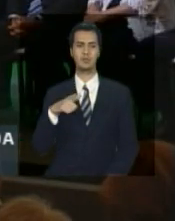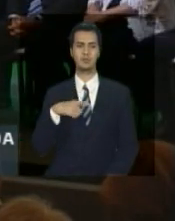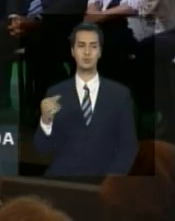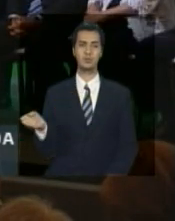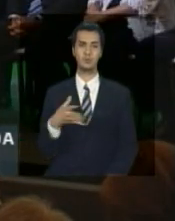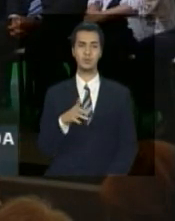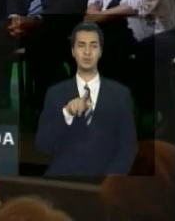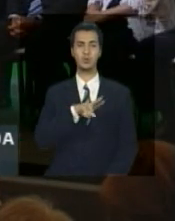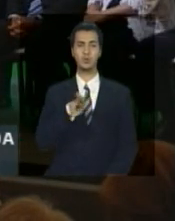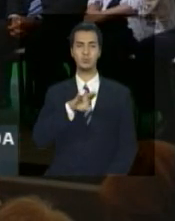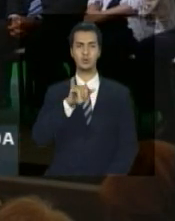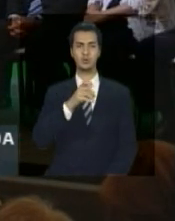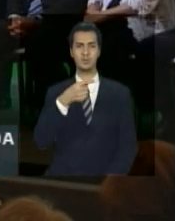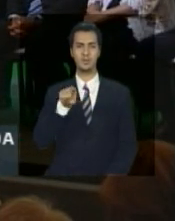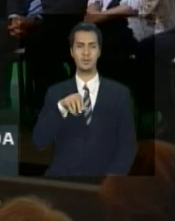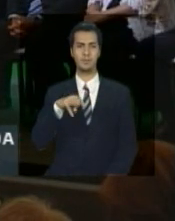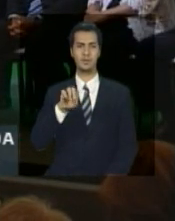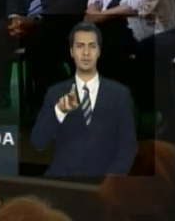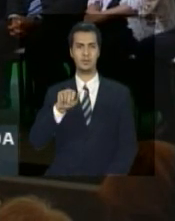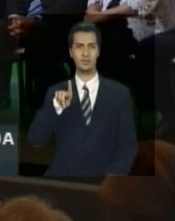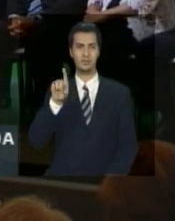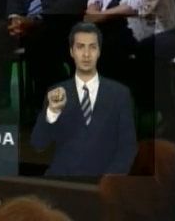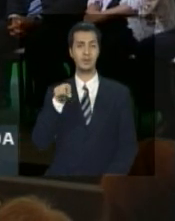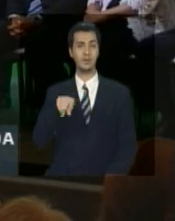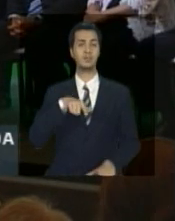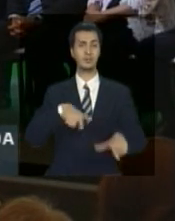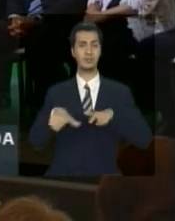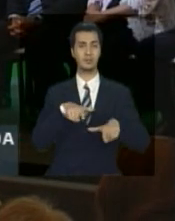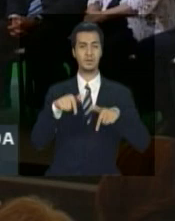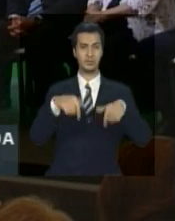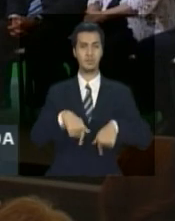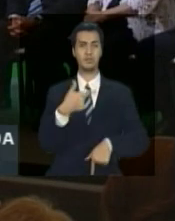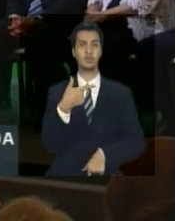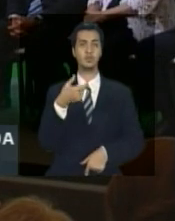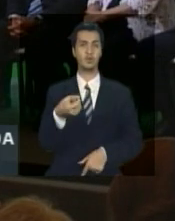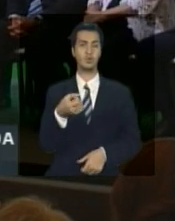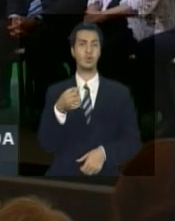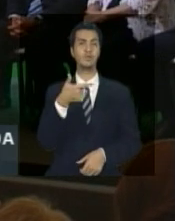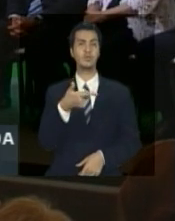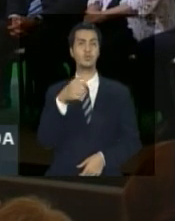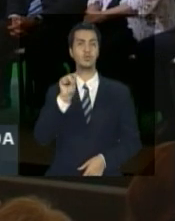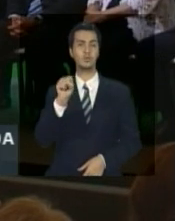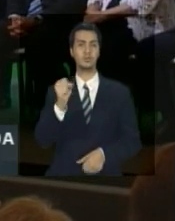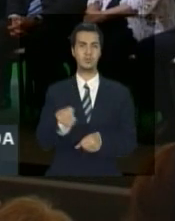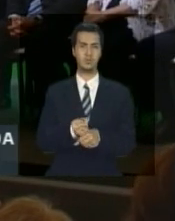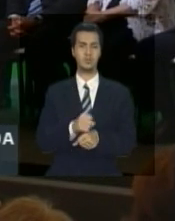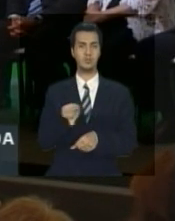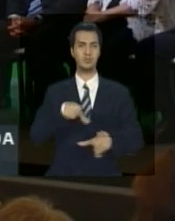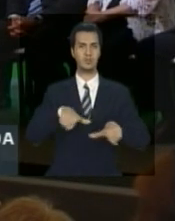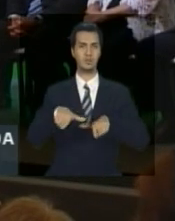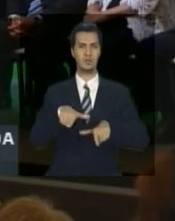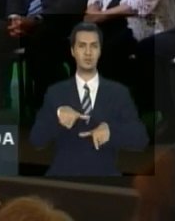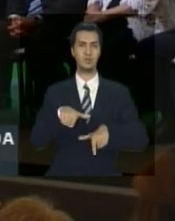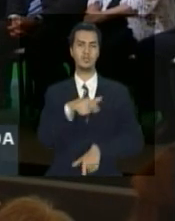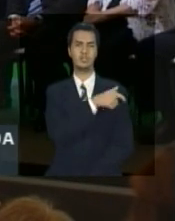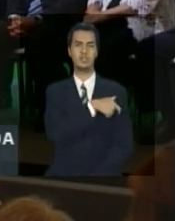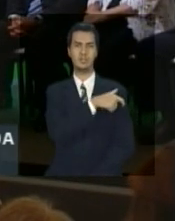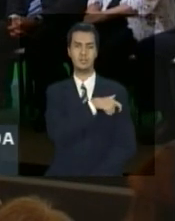José Miranda Formiglia Filho, 28 anos de companhia, que até então atuava como gerente executivo do